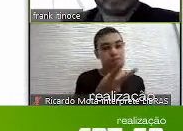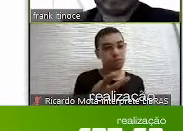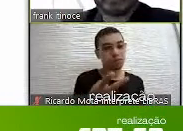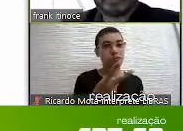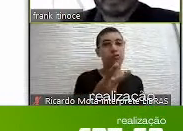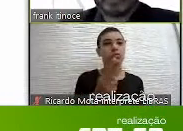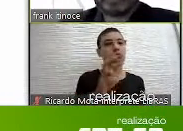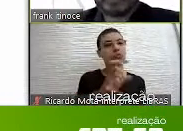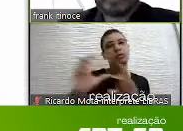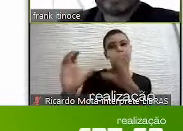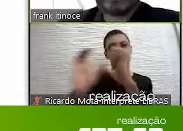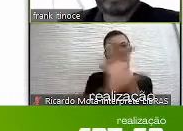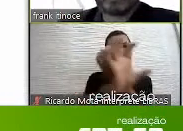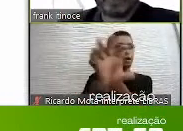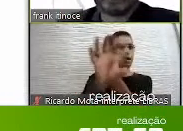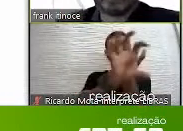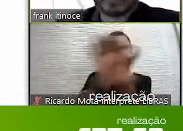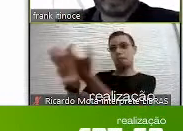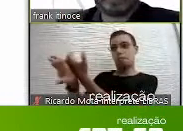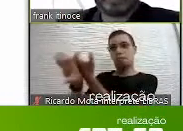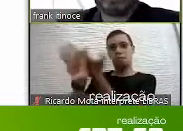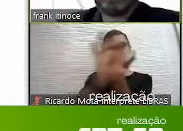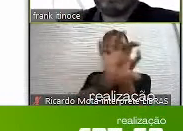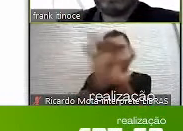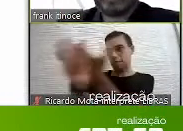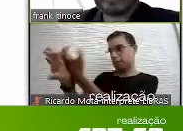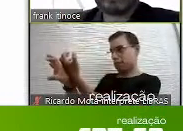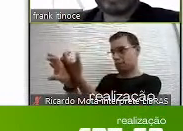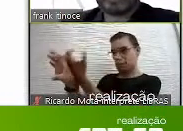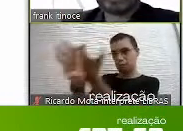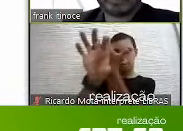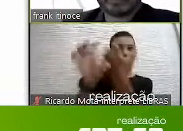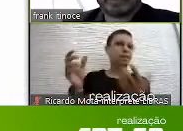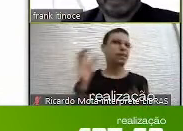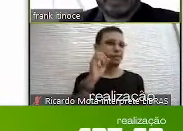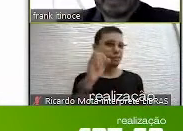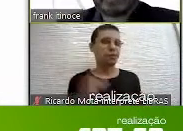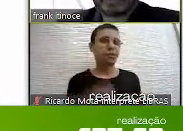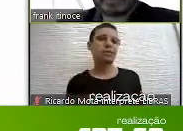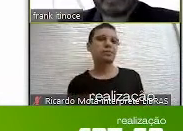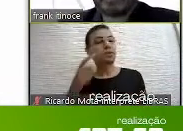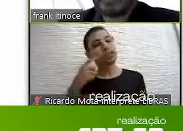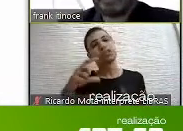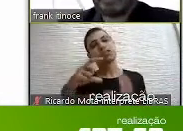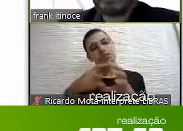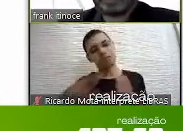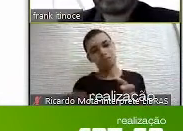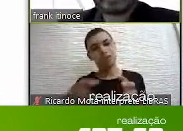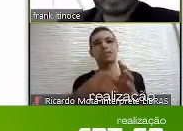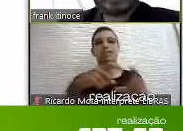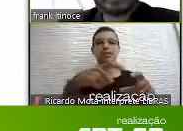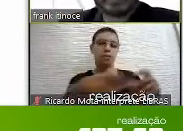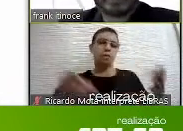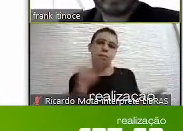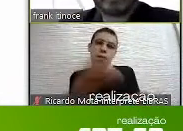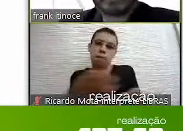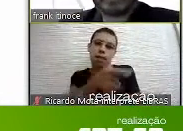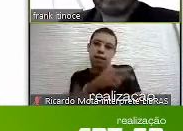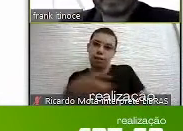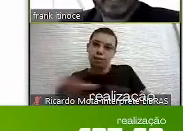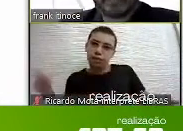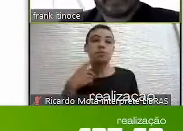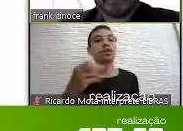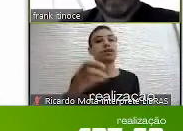olhada faz uma visita virtual no local, verifica a documentação, tá? Mas, de modo geral, no caso do CLCB, a